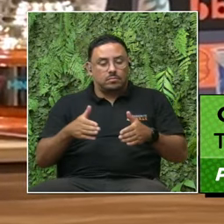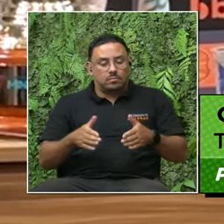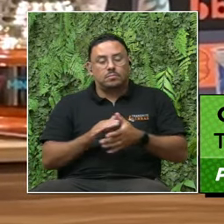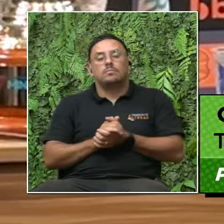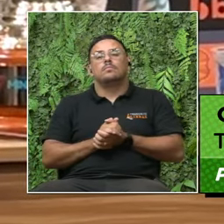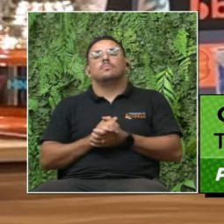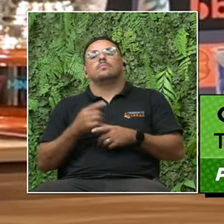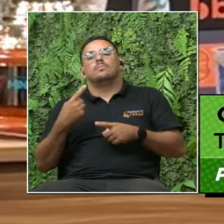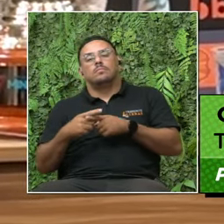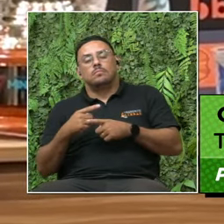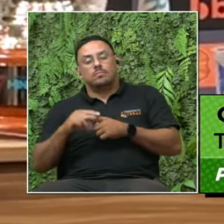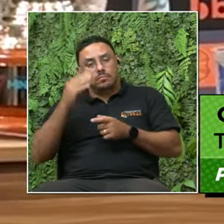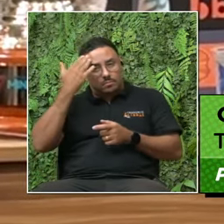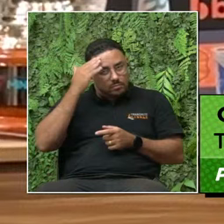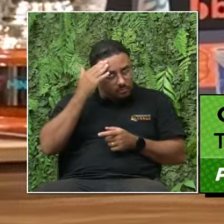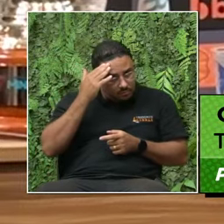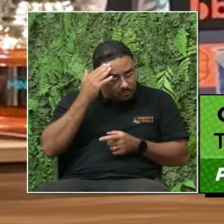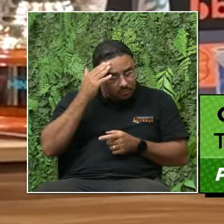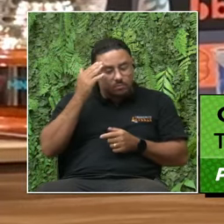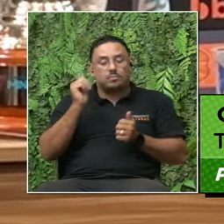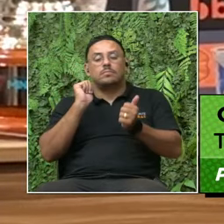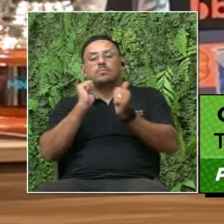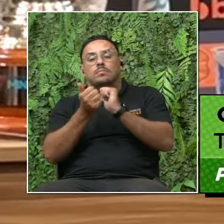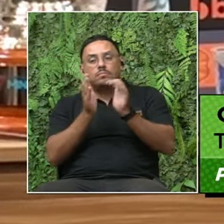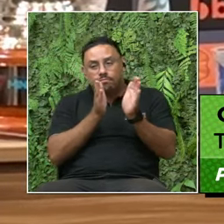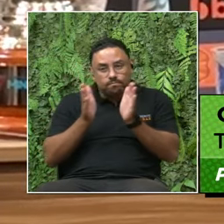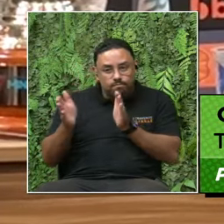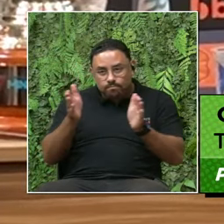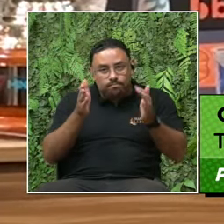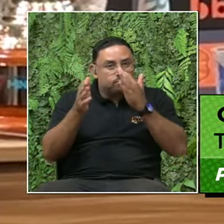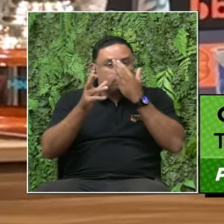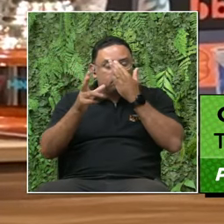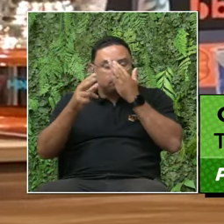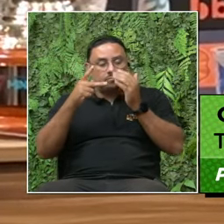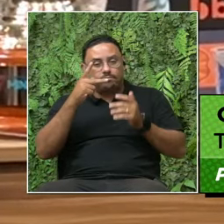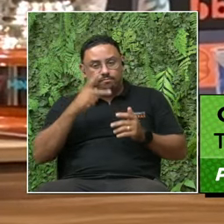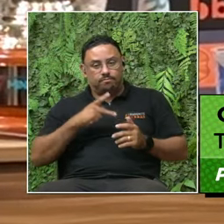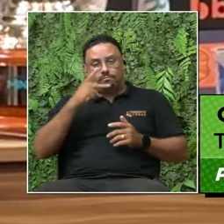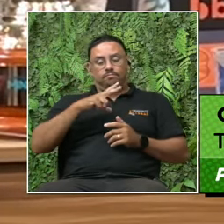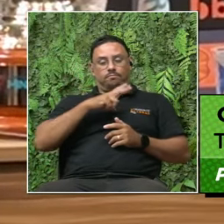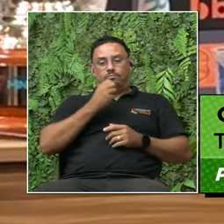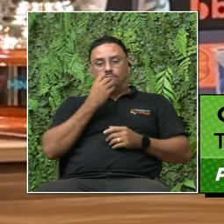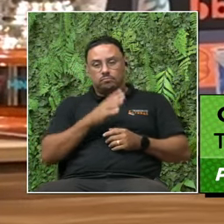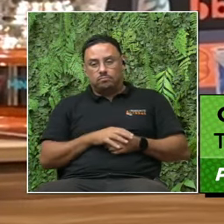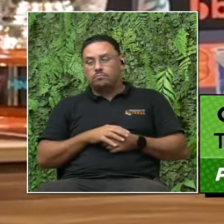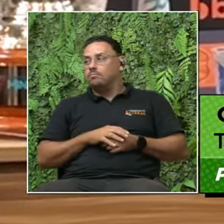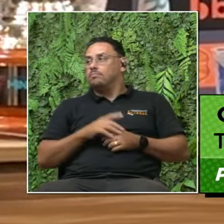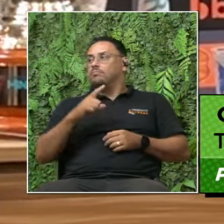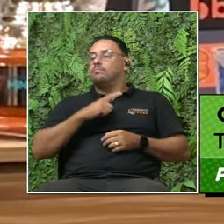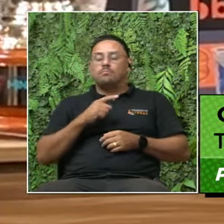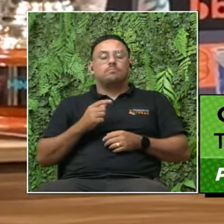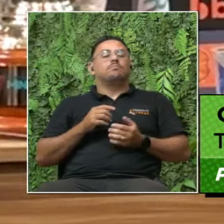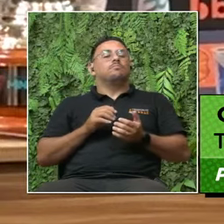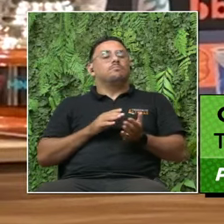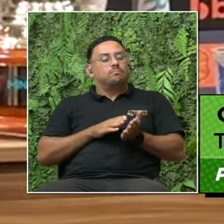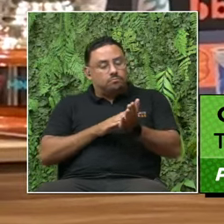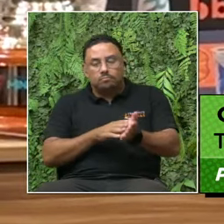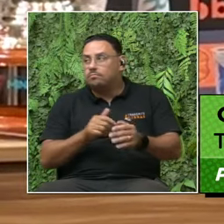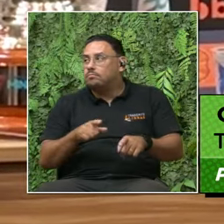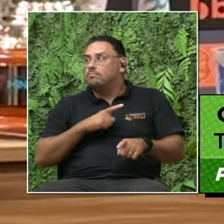sala compr tiene Carter personal mi